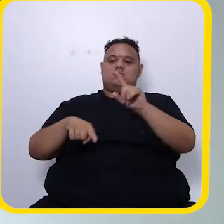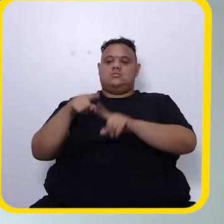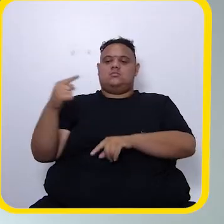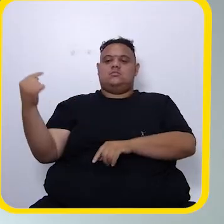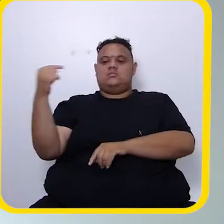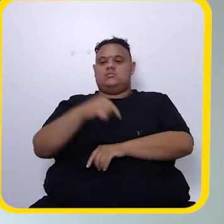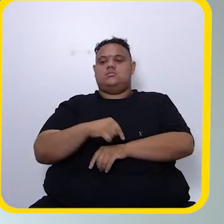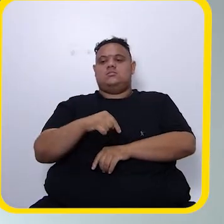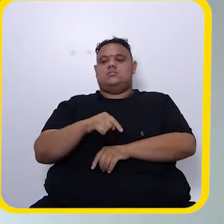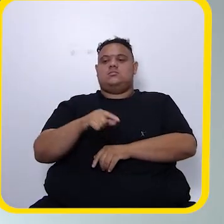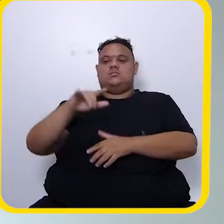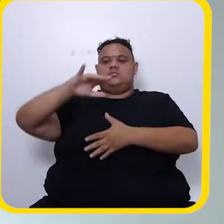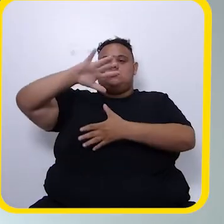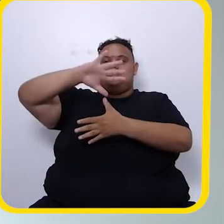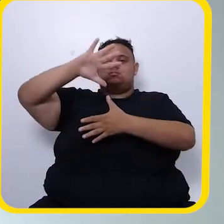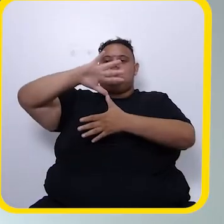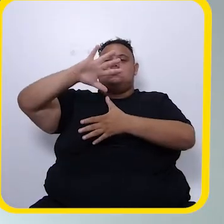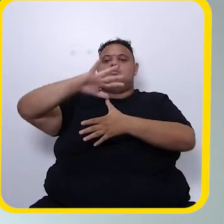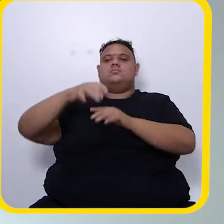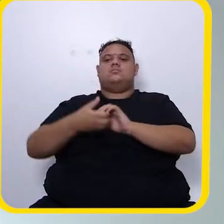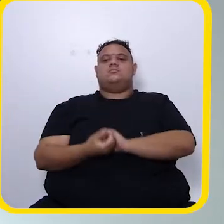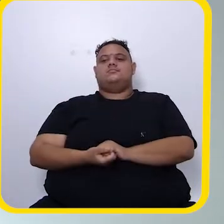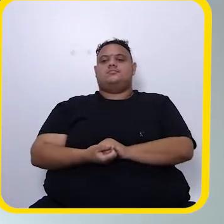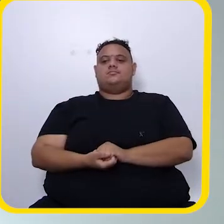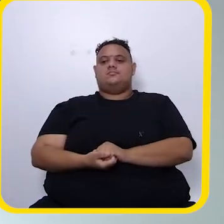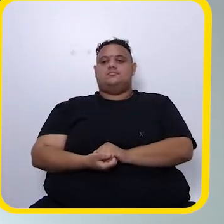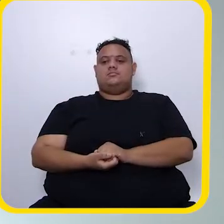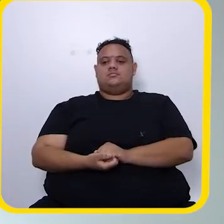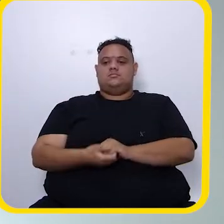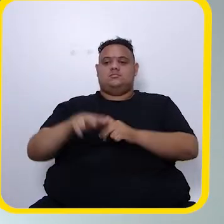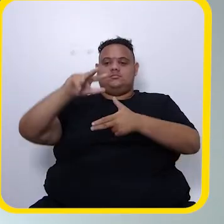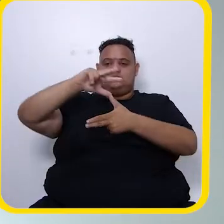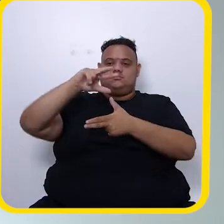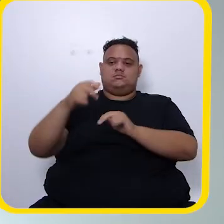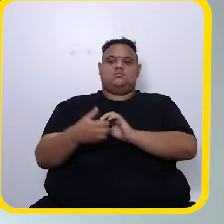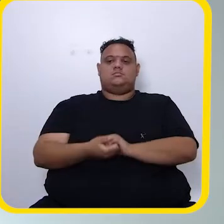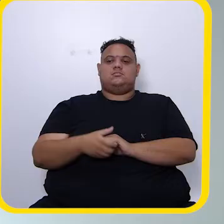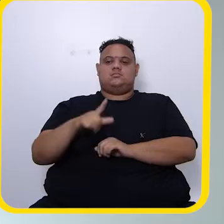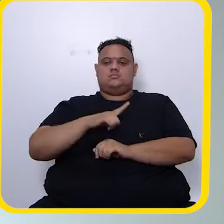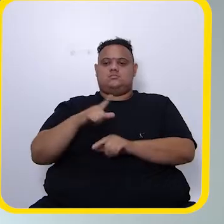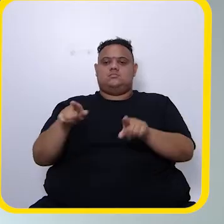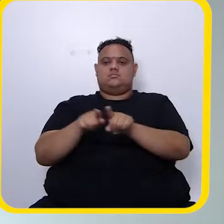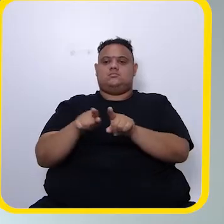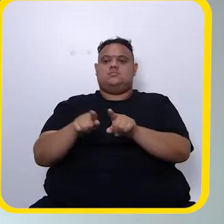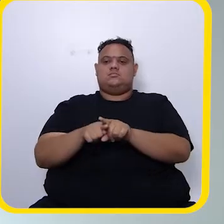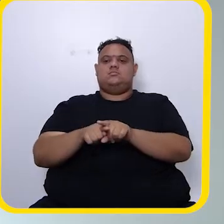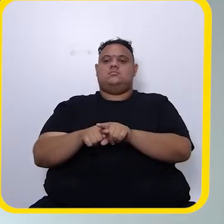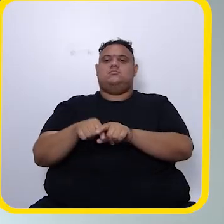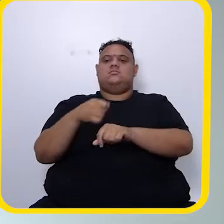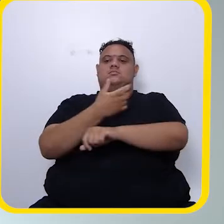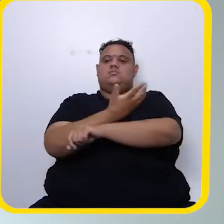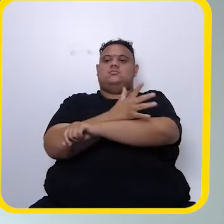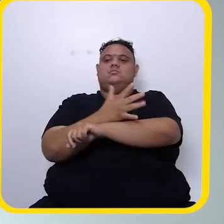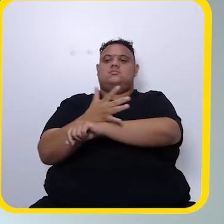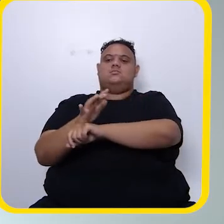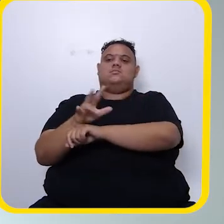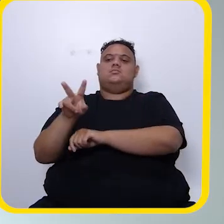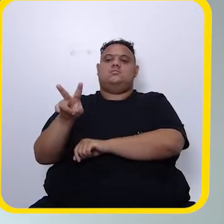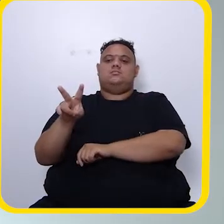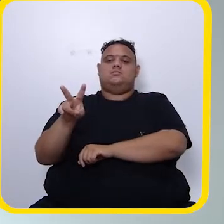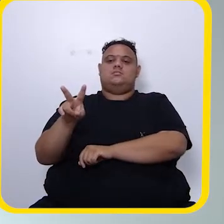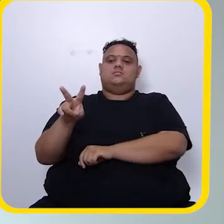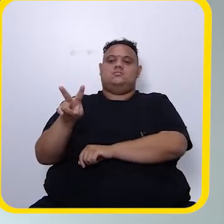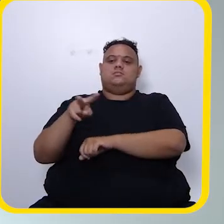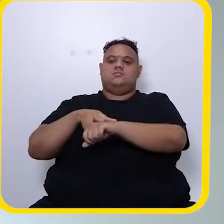produção vinda aí dessa América Central insular. Nós temos também pastagens, né, que são essas áreas verde